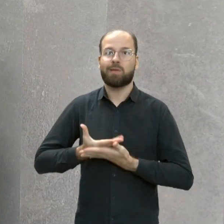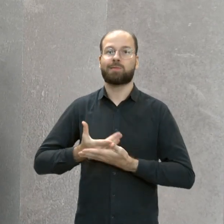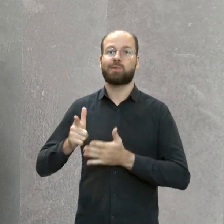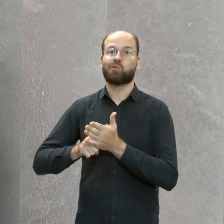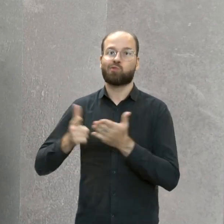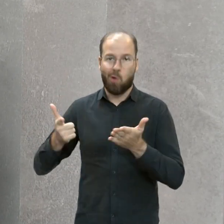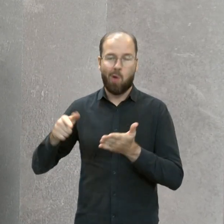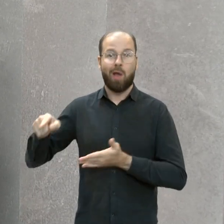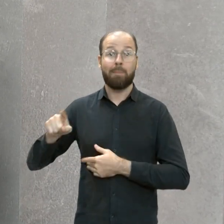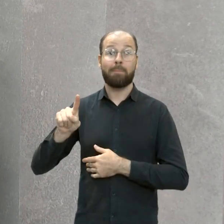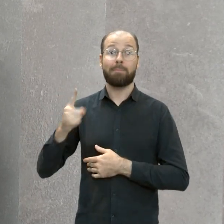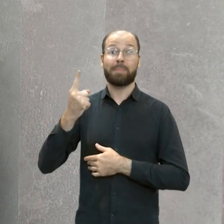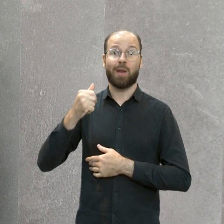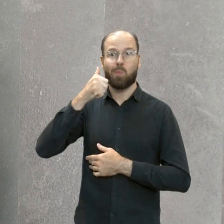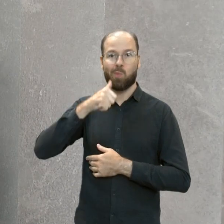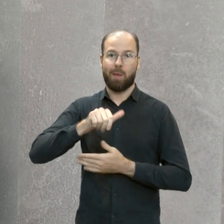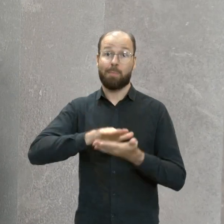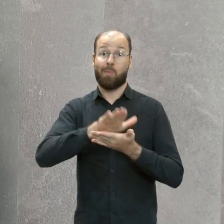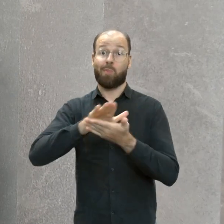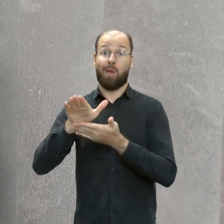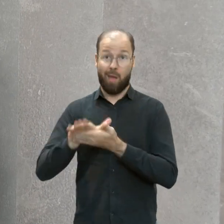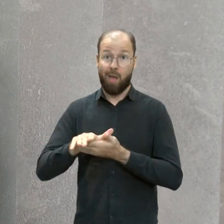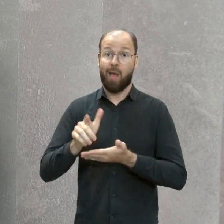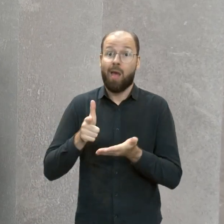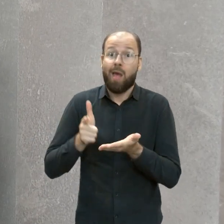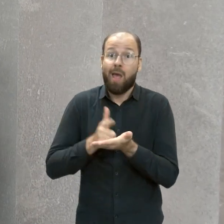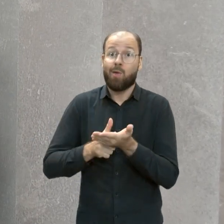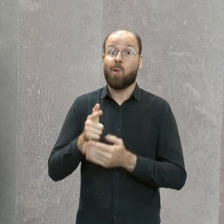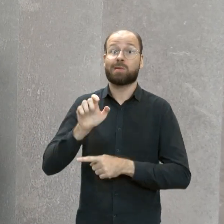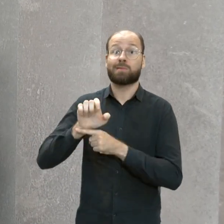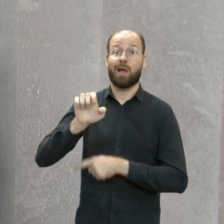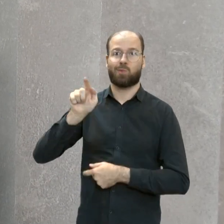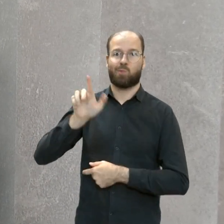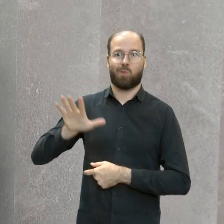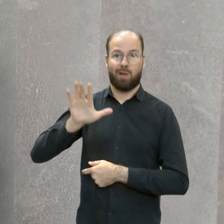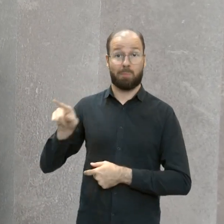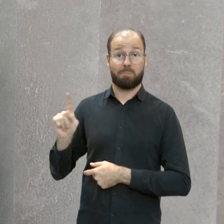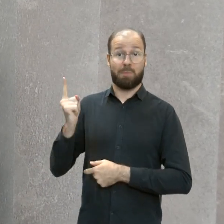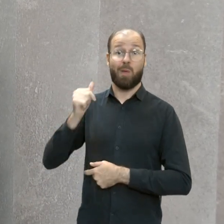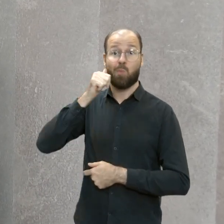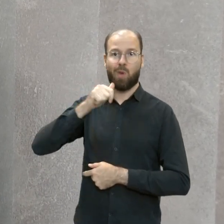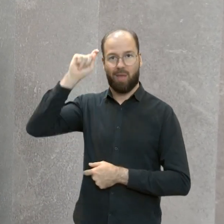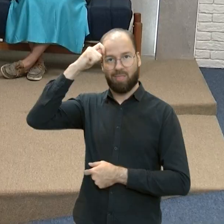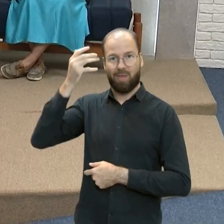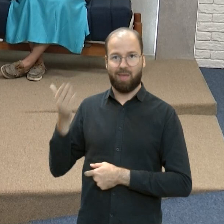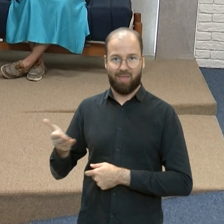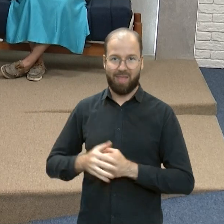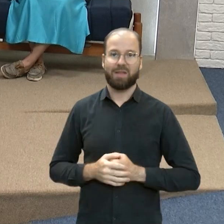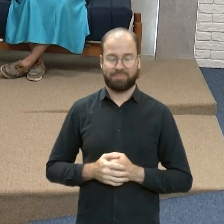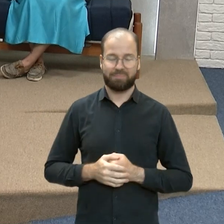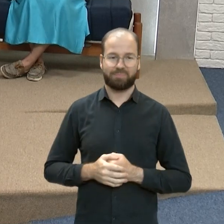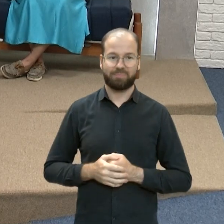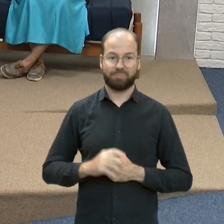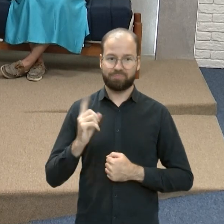primeira mulher a publicar uma obra no estado de Goiás e a primeira mulher negra a publicar uma obra no estado de Goiás.